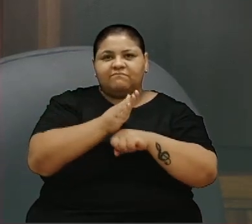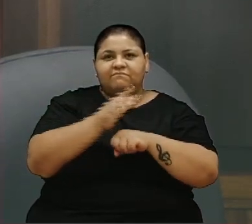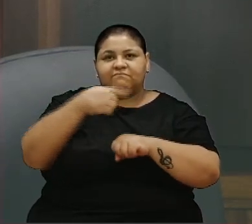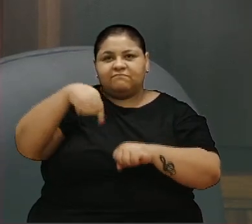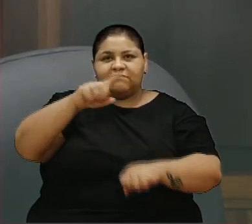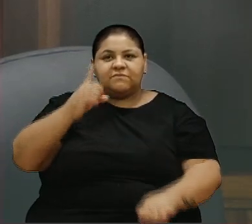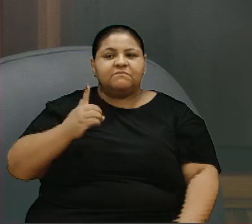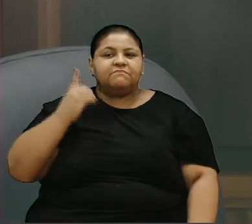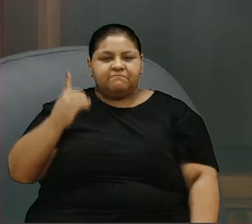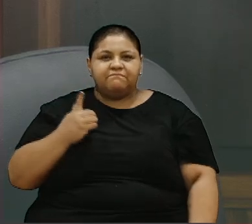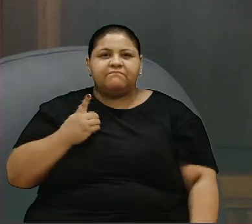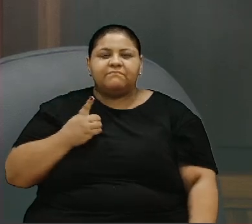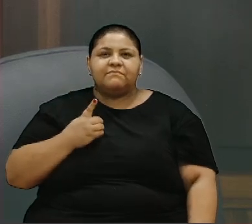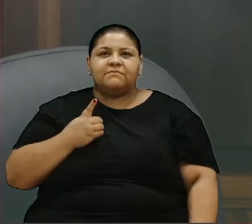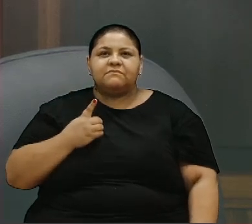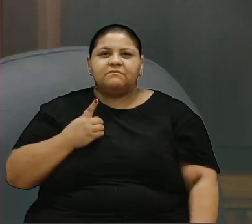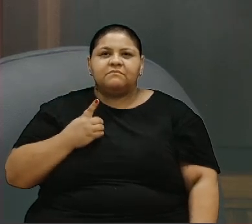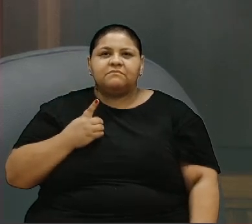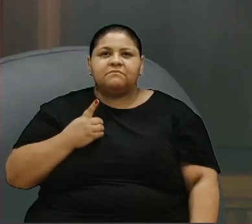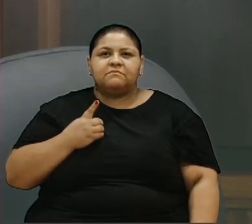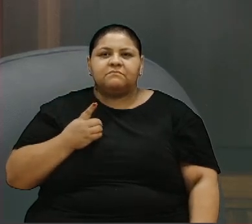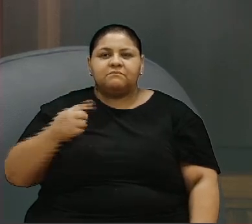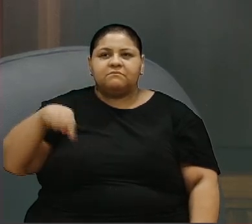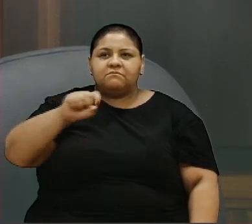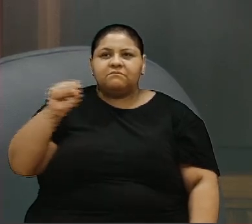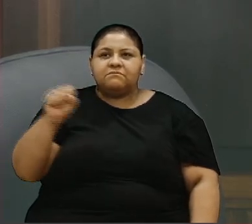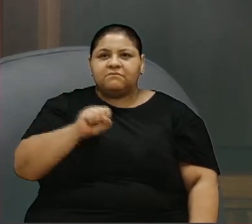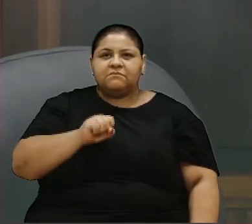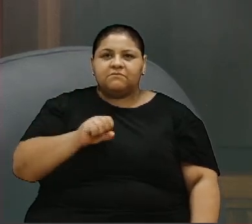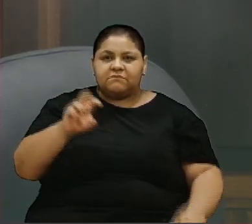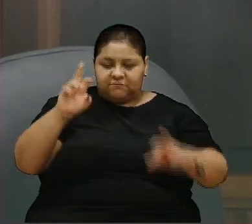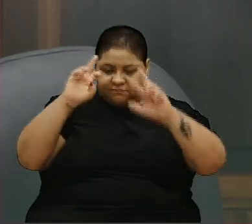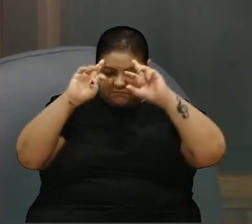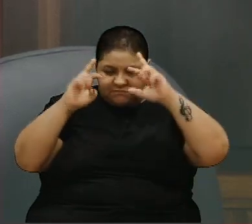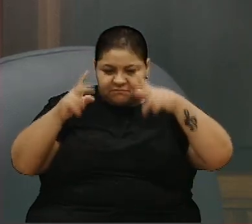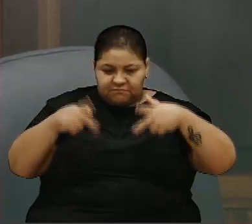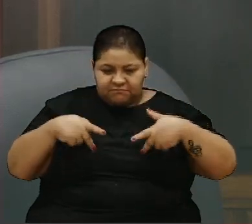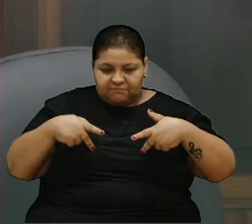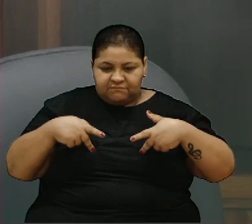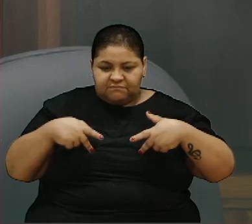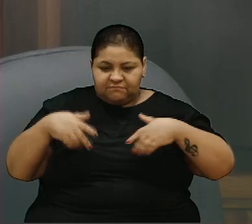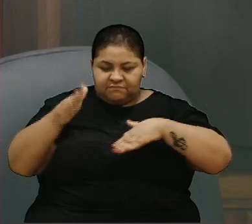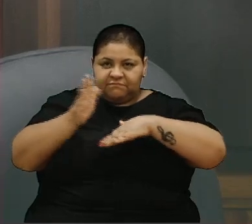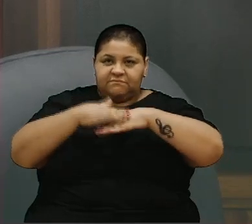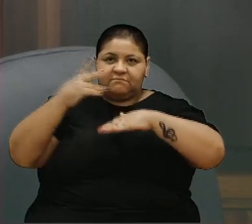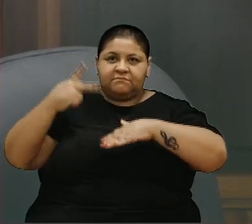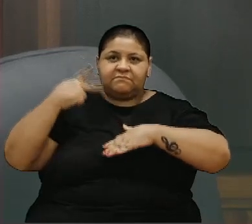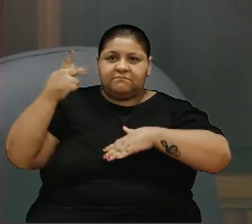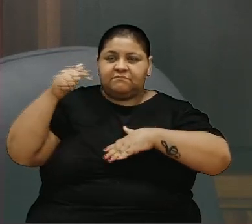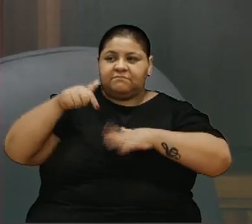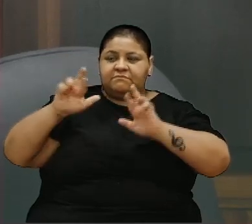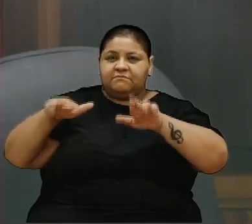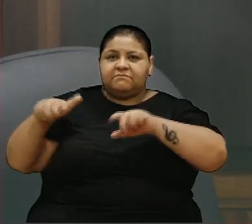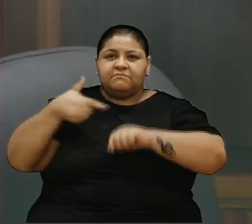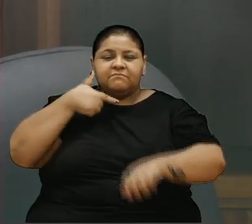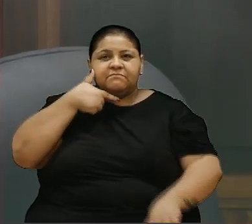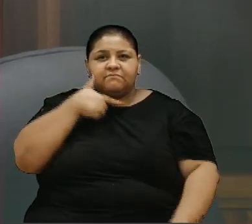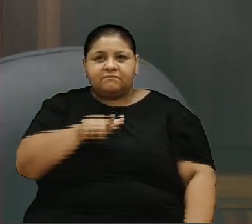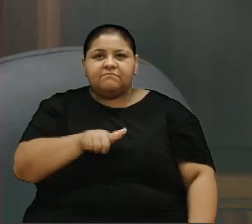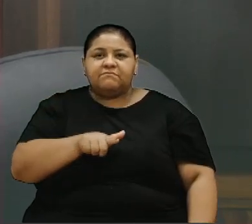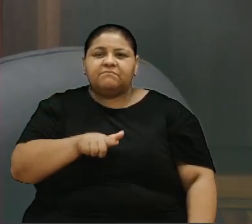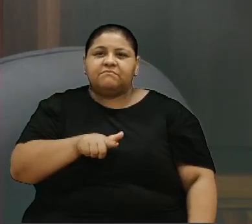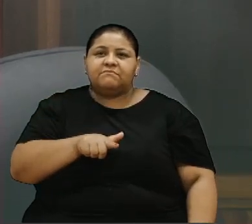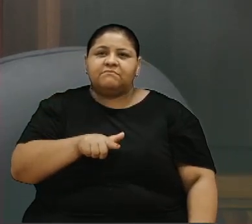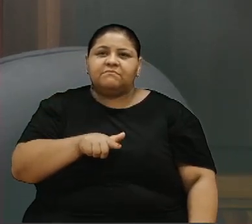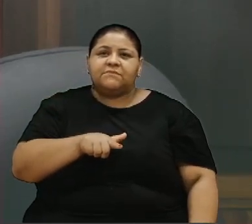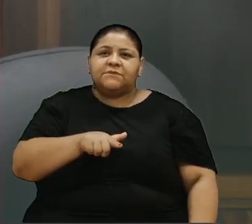deputada, né? E que nós possamos reconhecer isso e ter cada vez mais parlamentares da nossa região que consigam